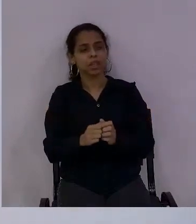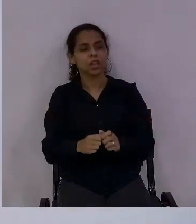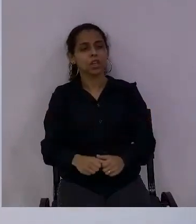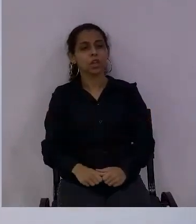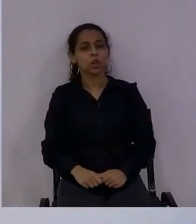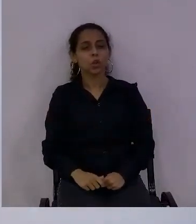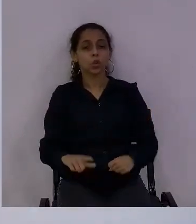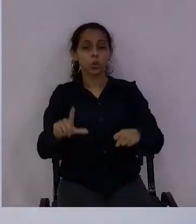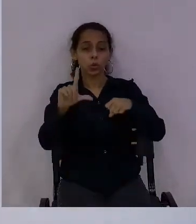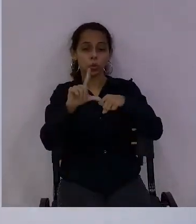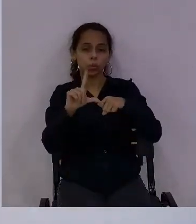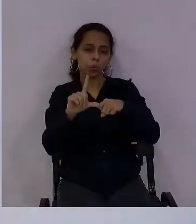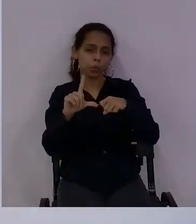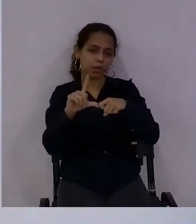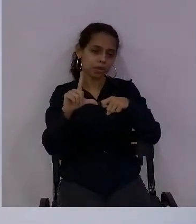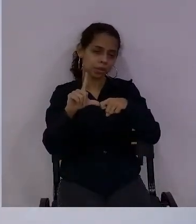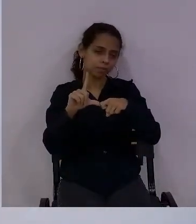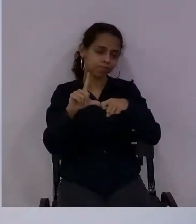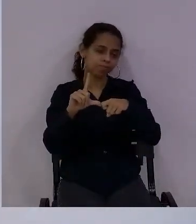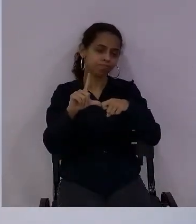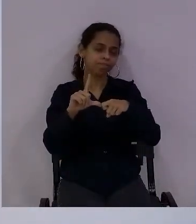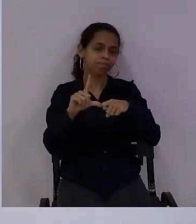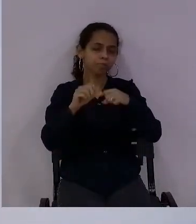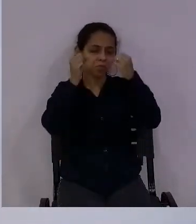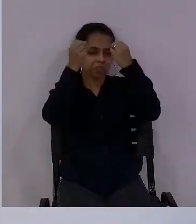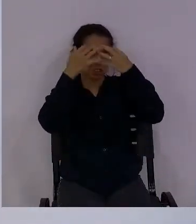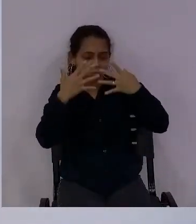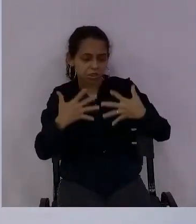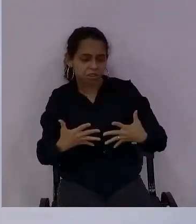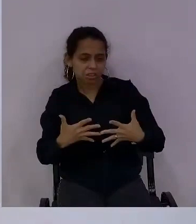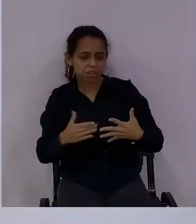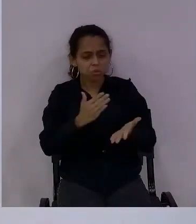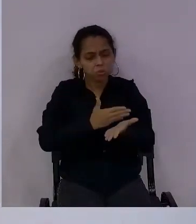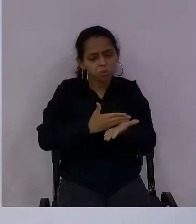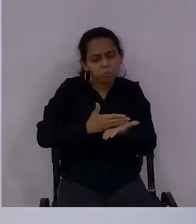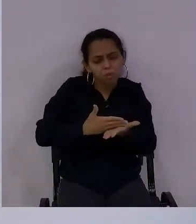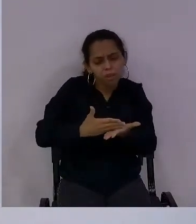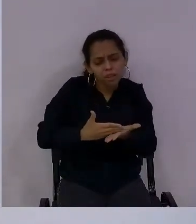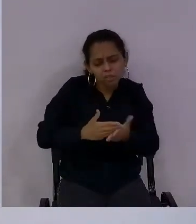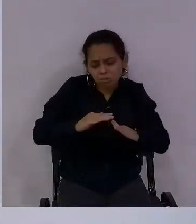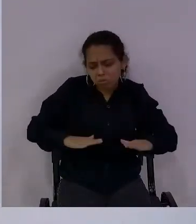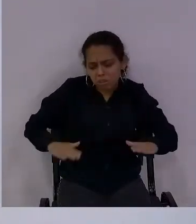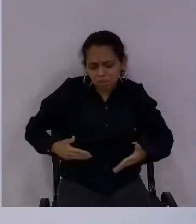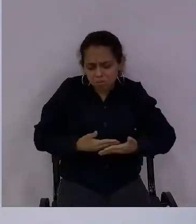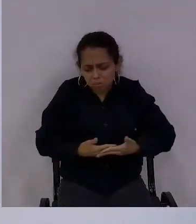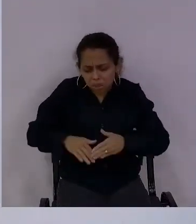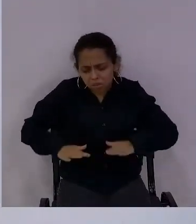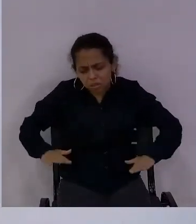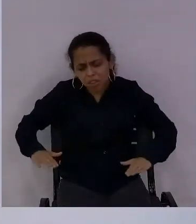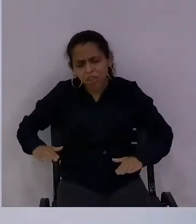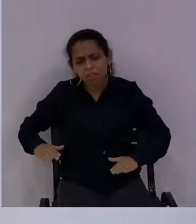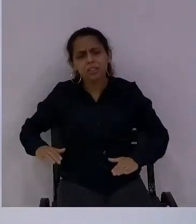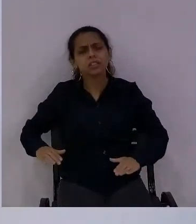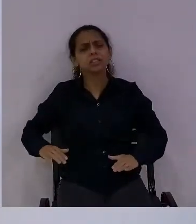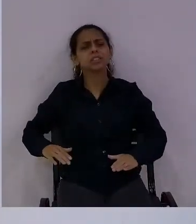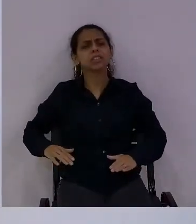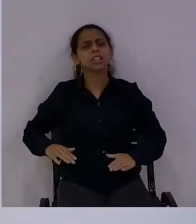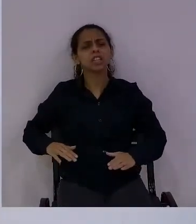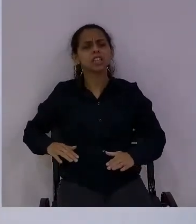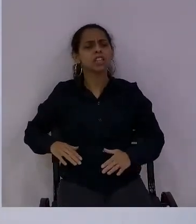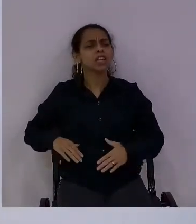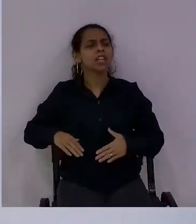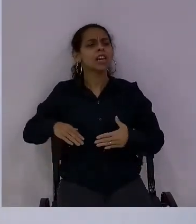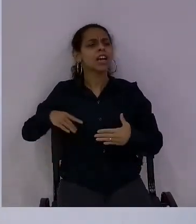Jesus, a começar do nascimento, da infância, indo adiante no seu ministério. E nós